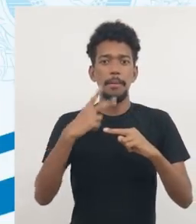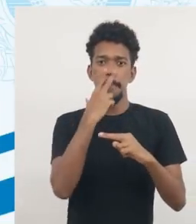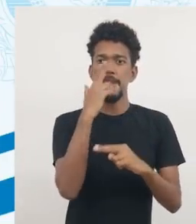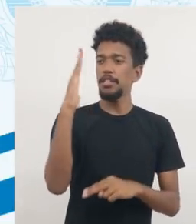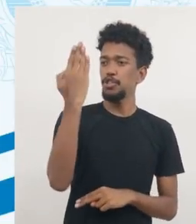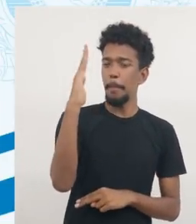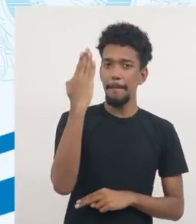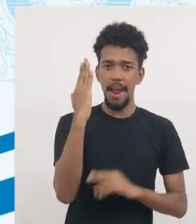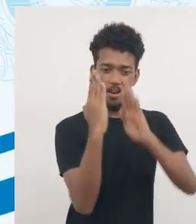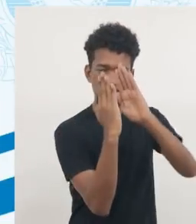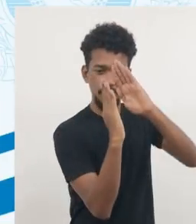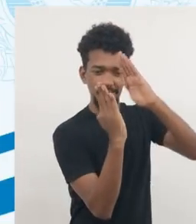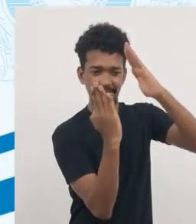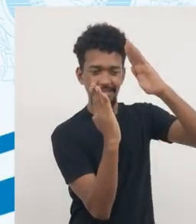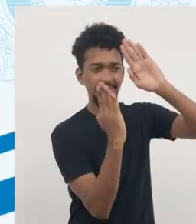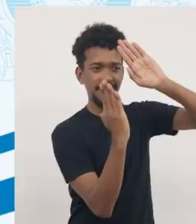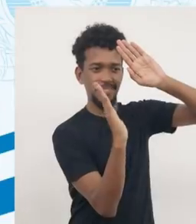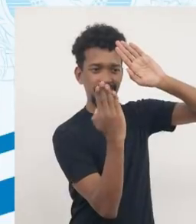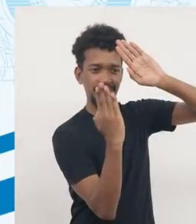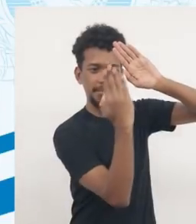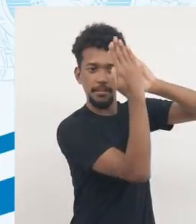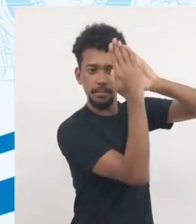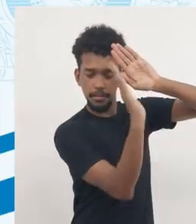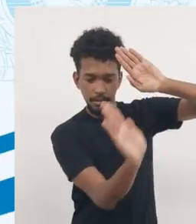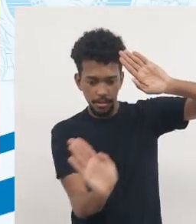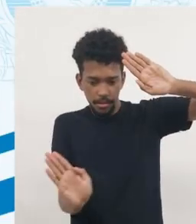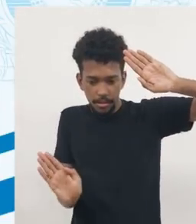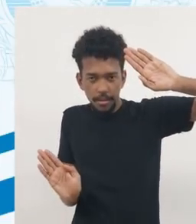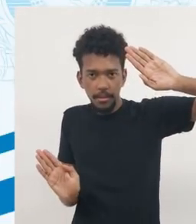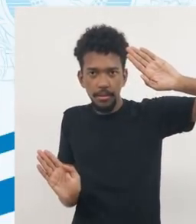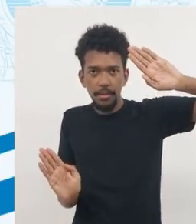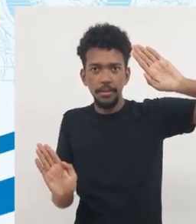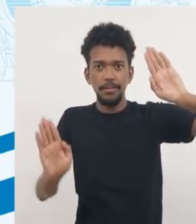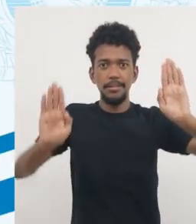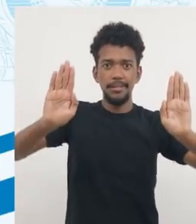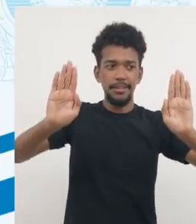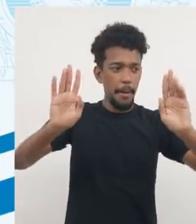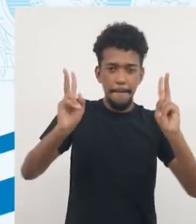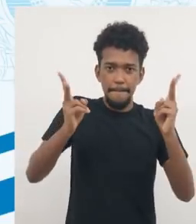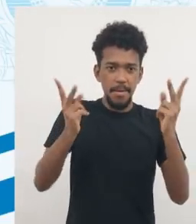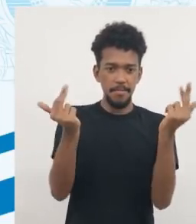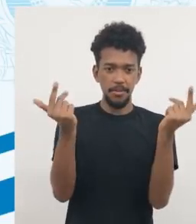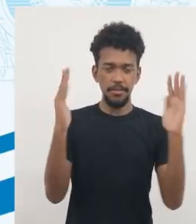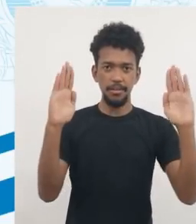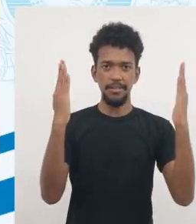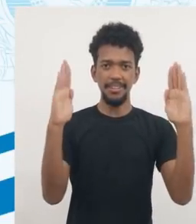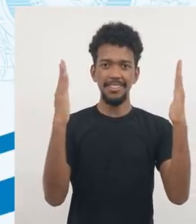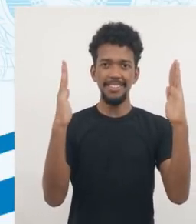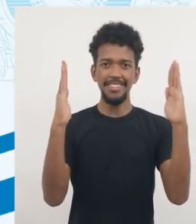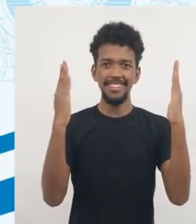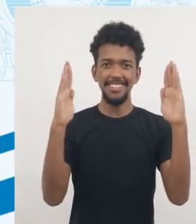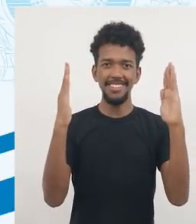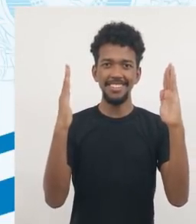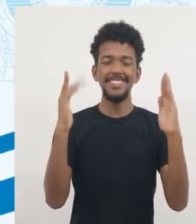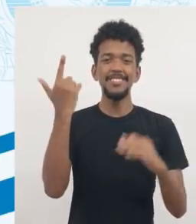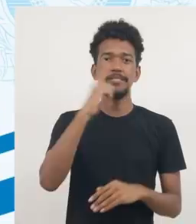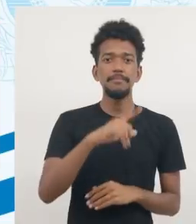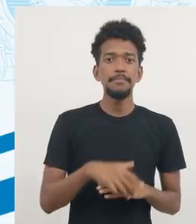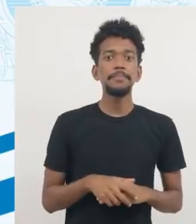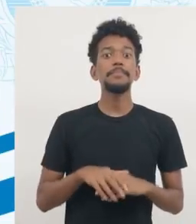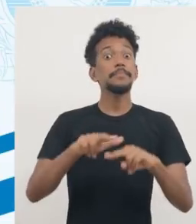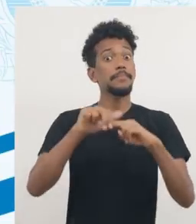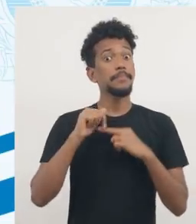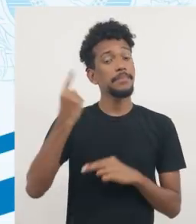um espelho que divide então a figura real do seu reflexo. Veja que a